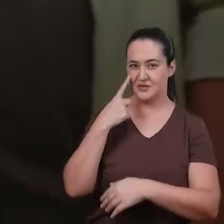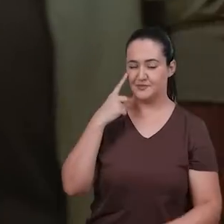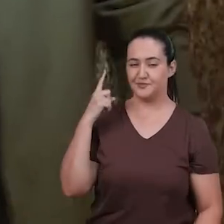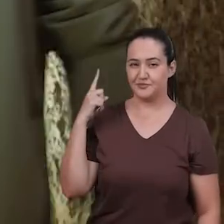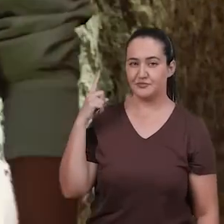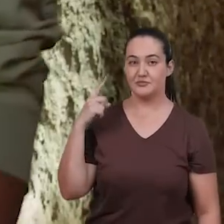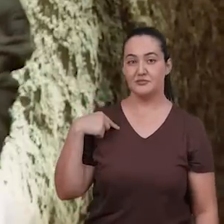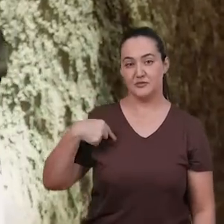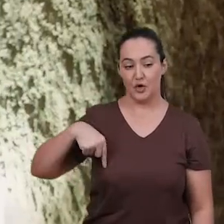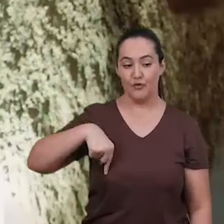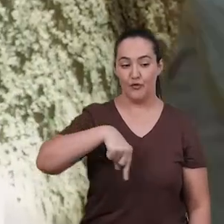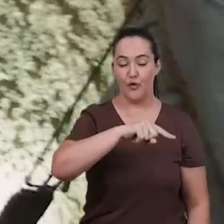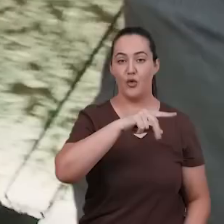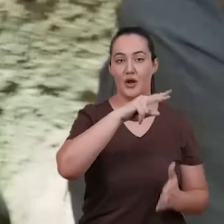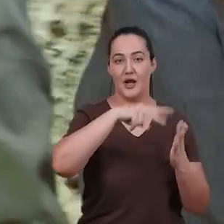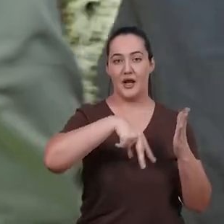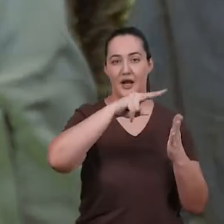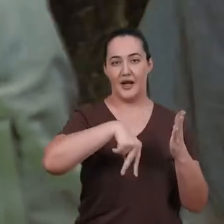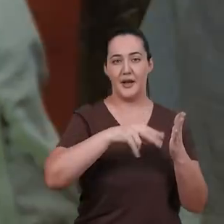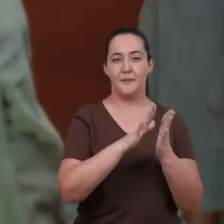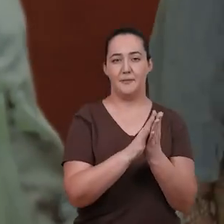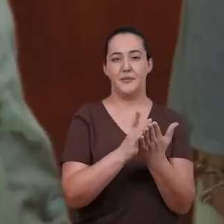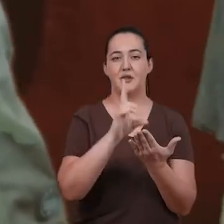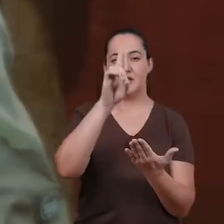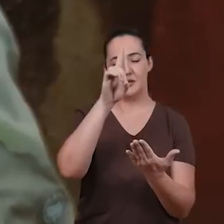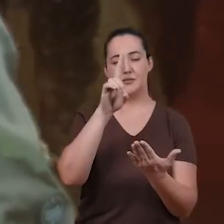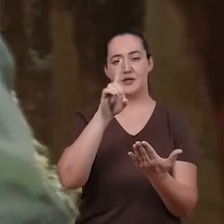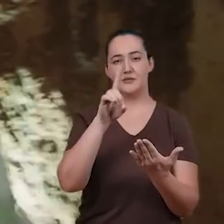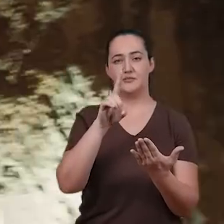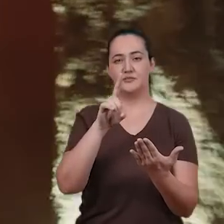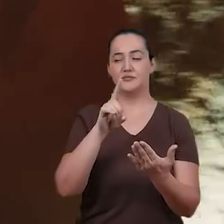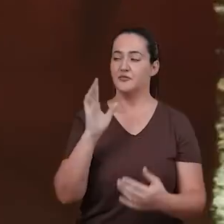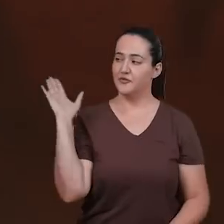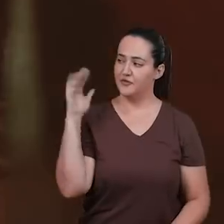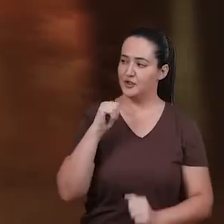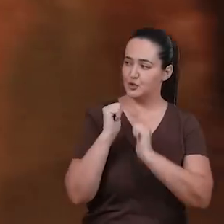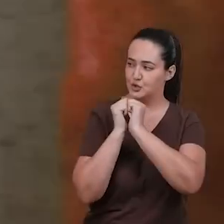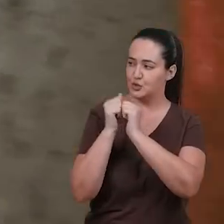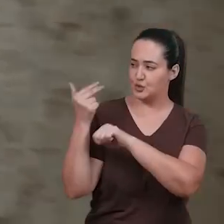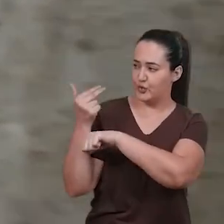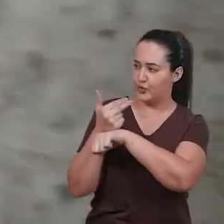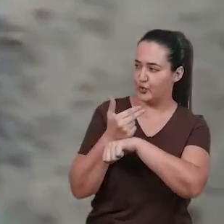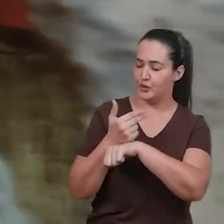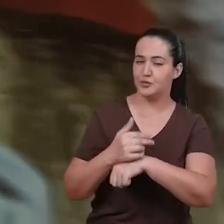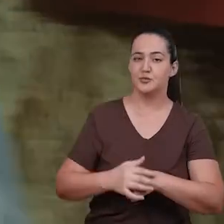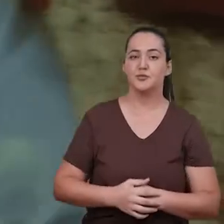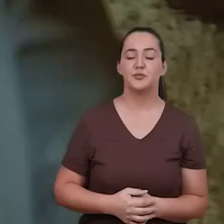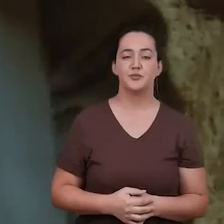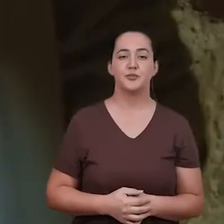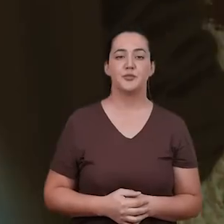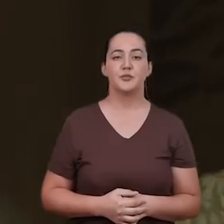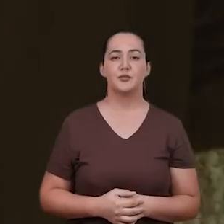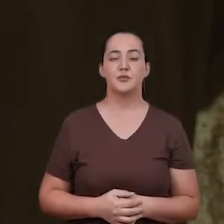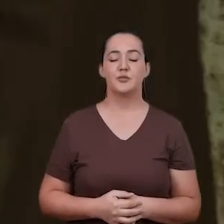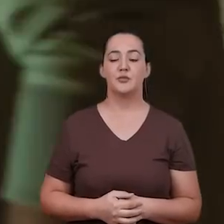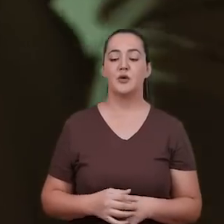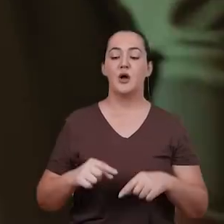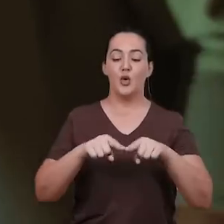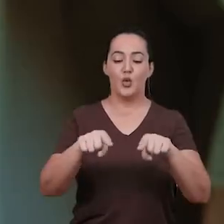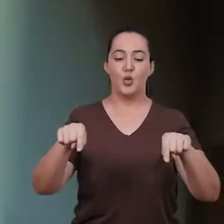aqui dentro para ler para vocês uma passagem importante a respeito disso. Vacian, vem comigo aqui. É um